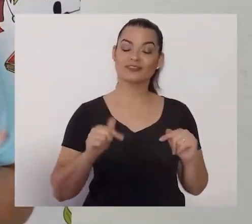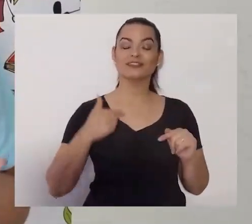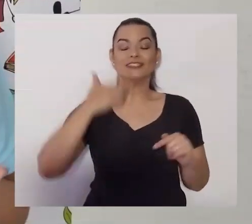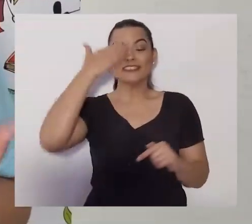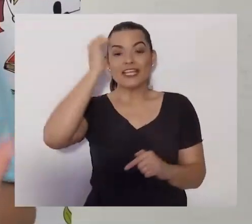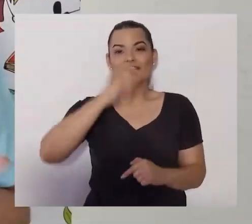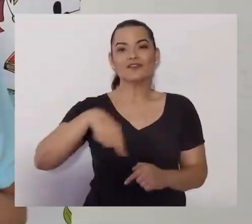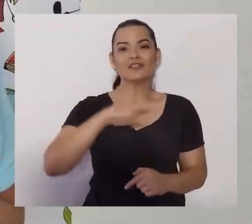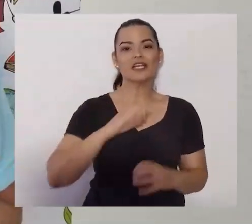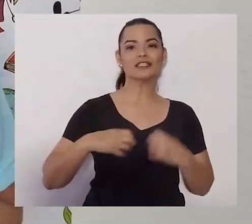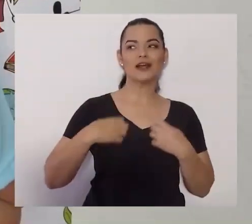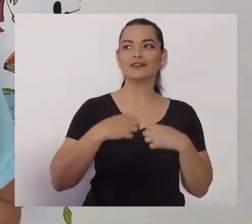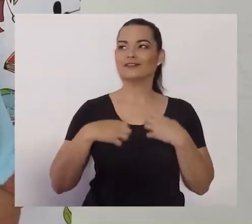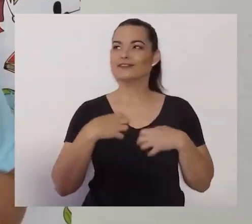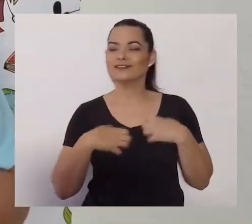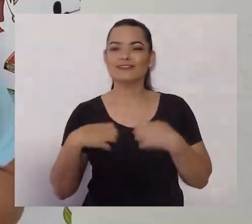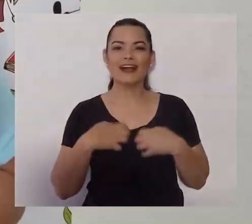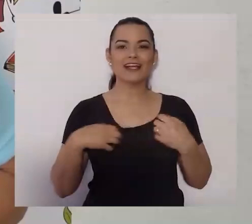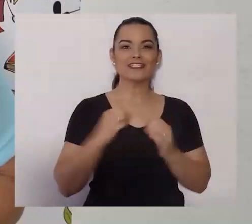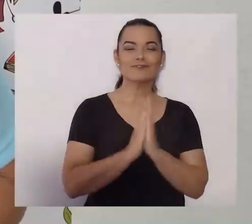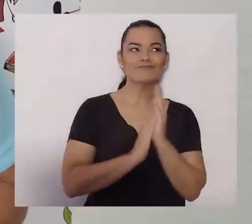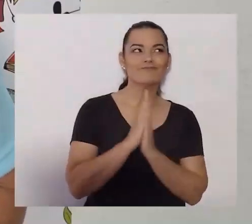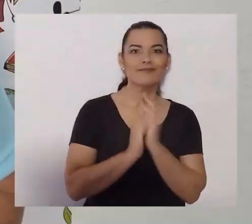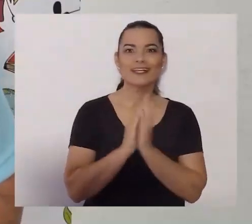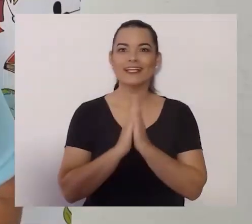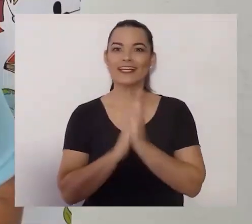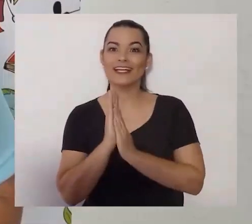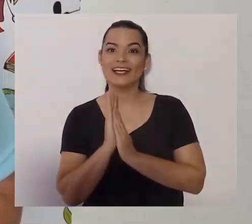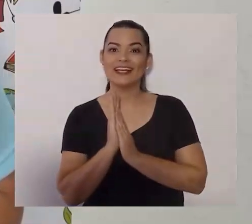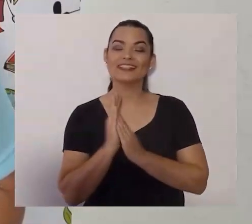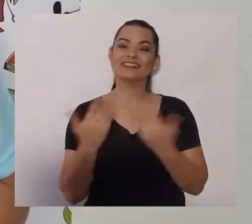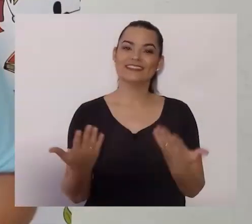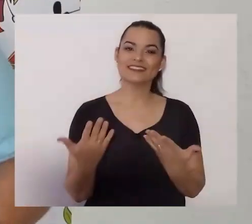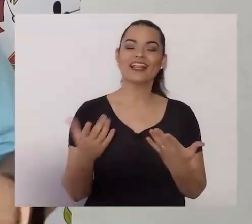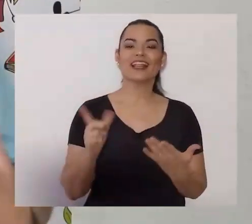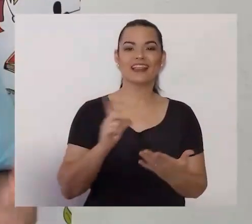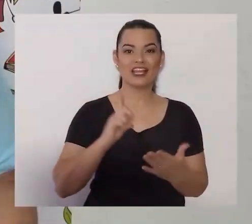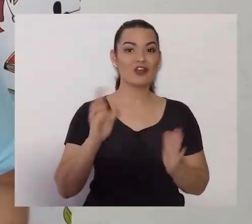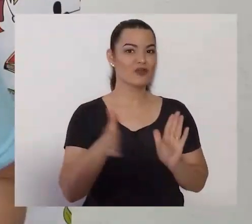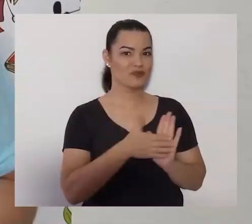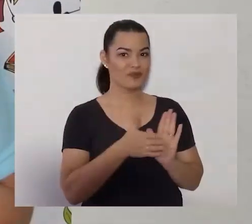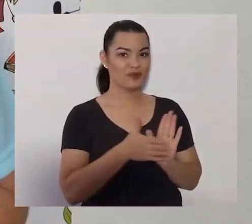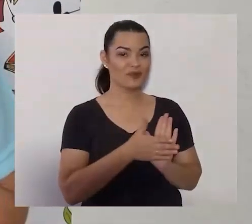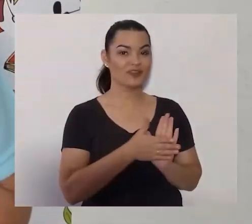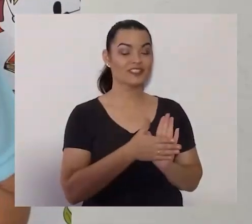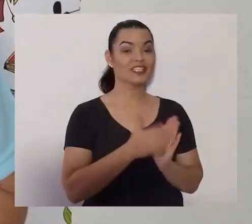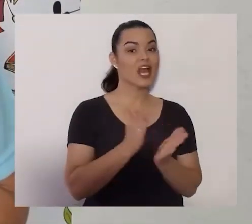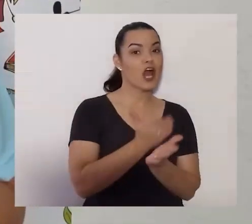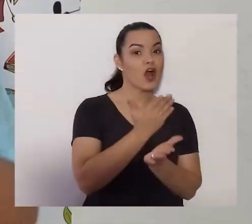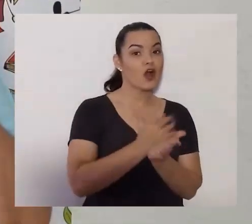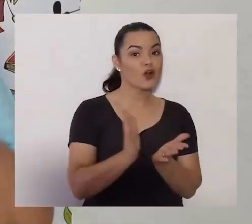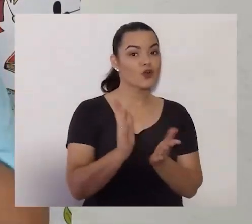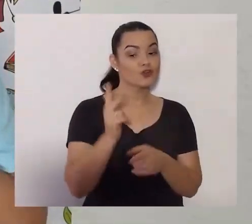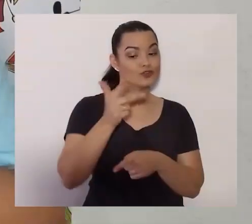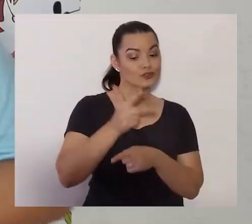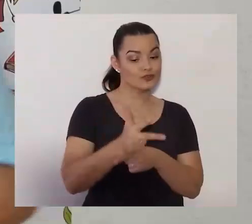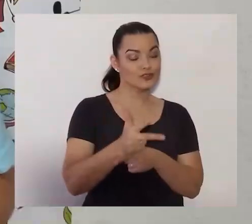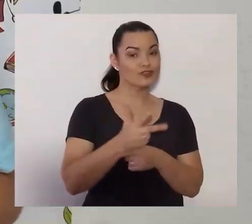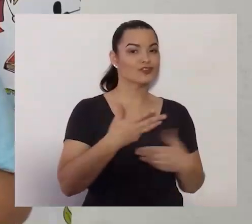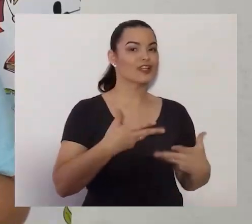então nós temos lá a proposta de que alguns vídeos vão receber a minha visita, os meus